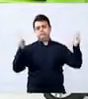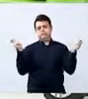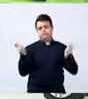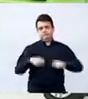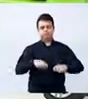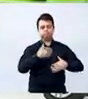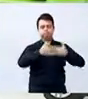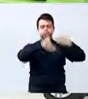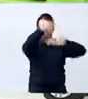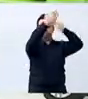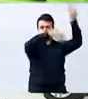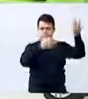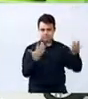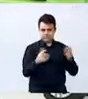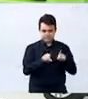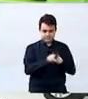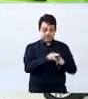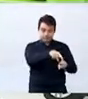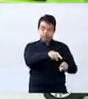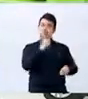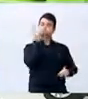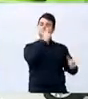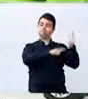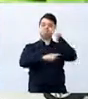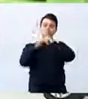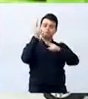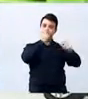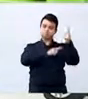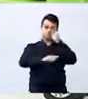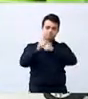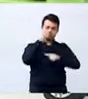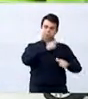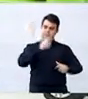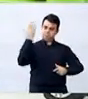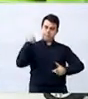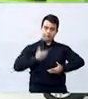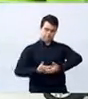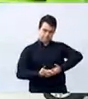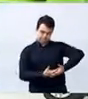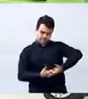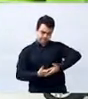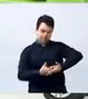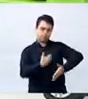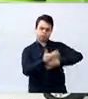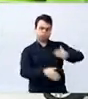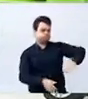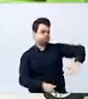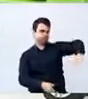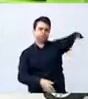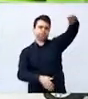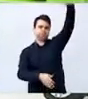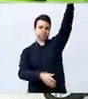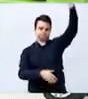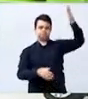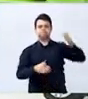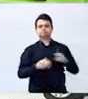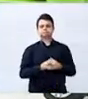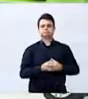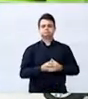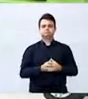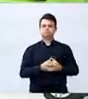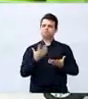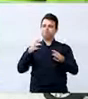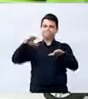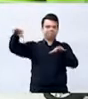de desenvolvimento e para aquela necessidade funcional, que a gente atende desde bebê até o paciente adulto. Muitas vezes os setores